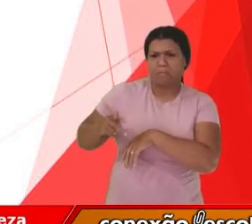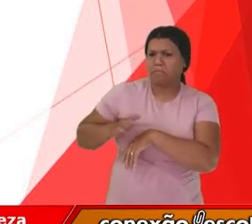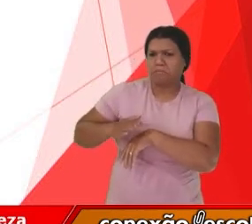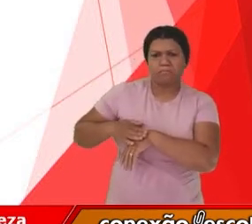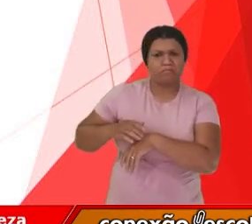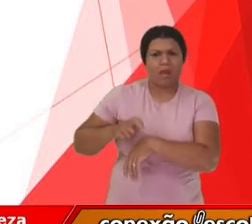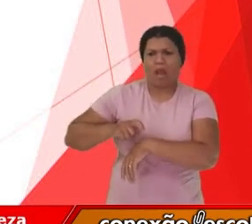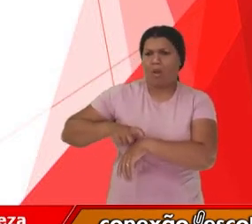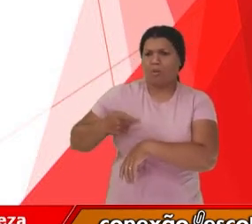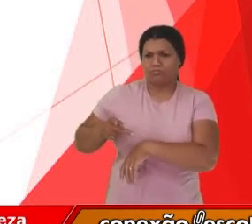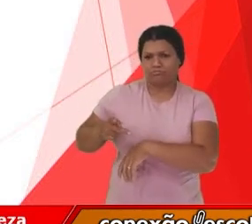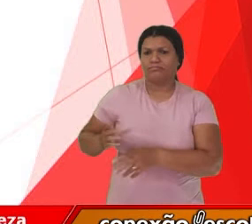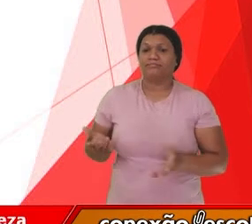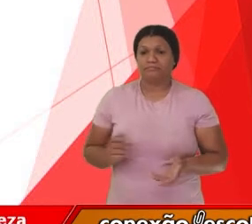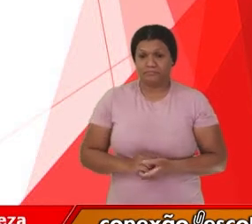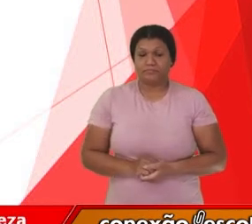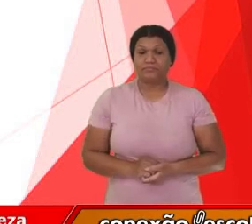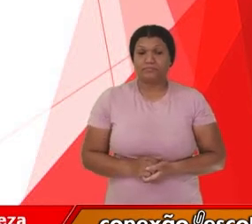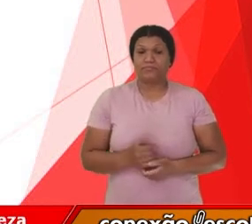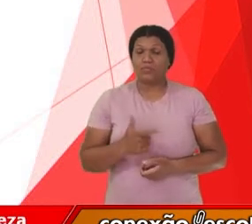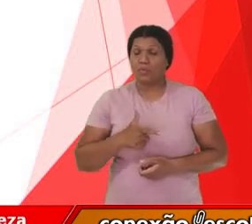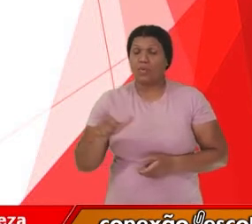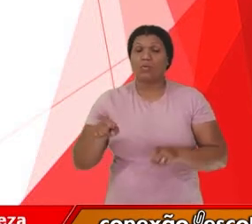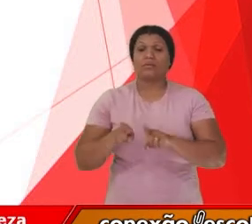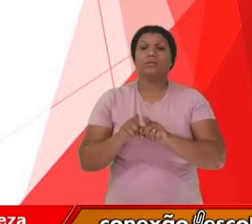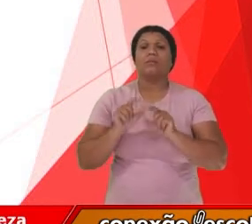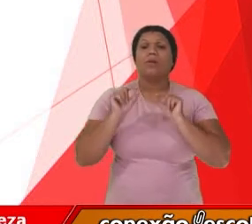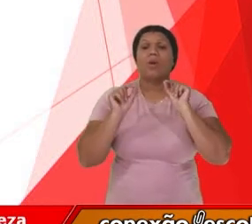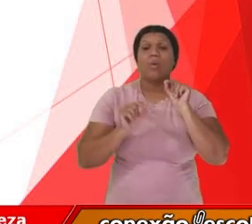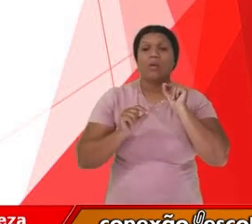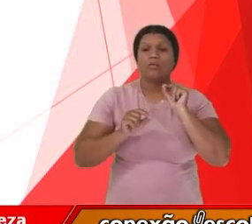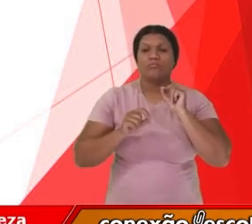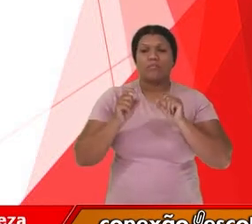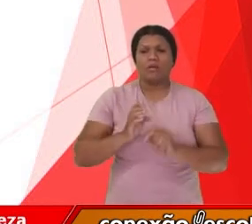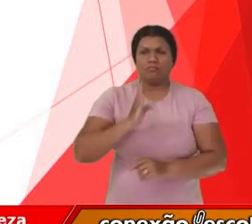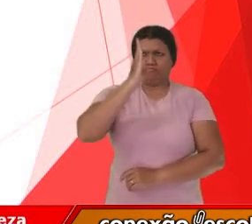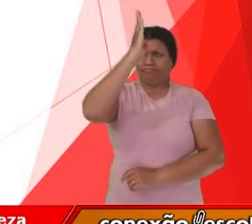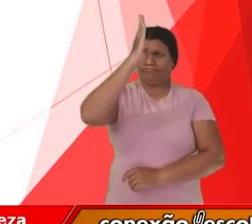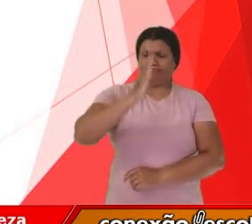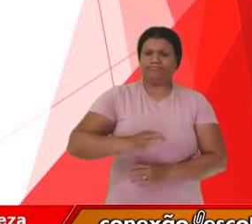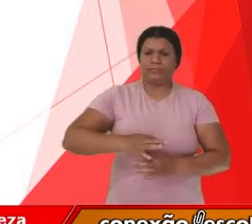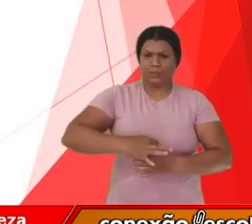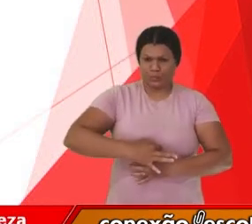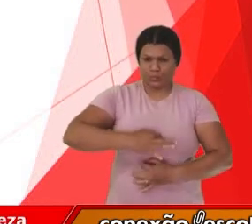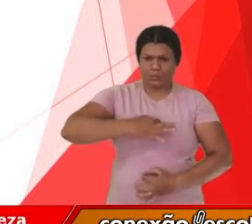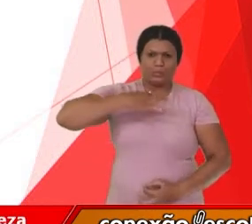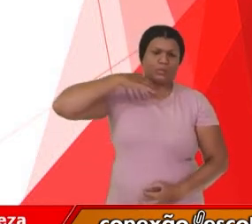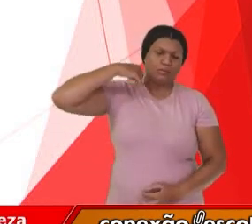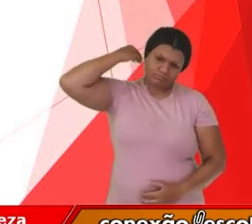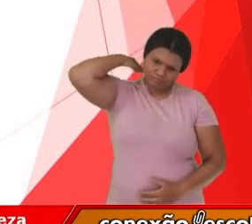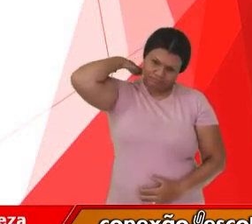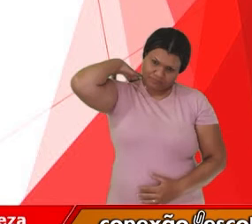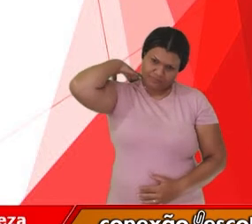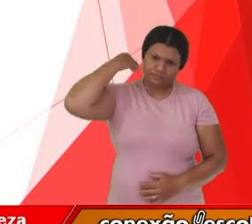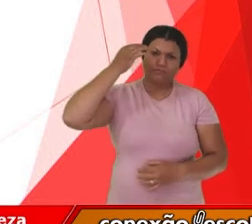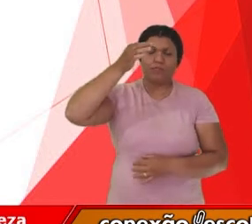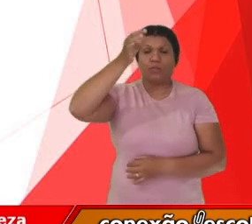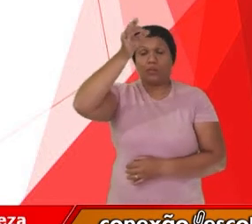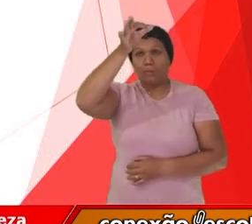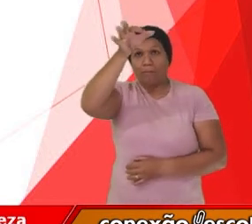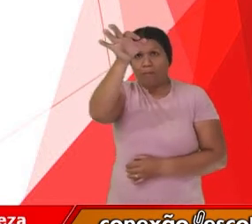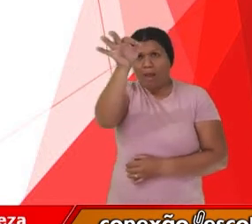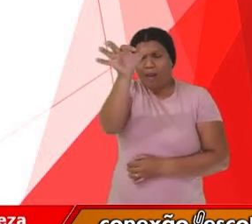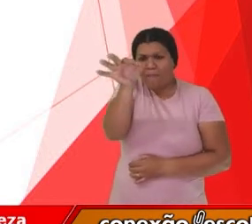Outra região do sistema nervoso é chamada de medula espinal. E esse nome medula não é por acaso, já que a